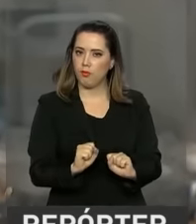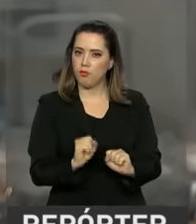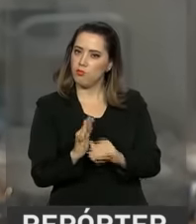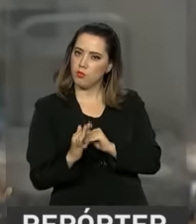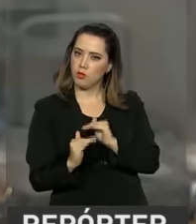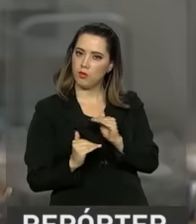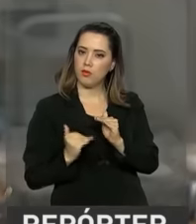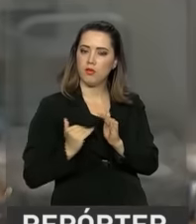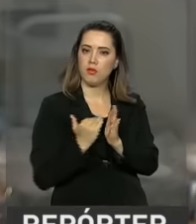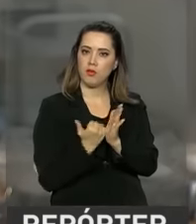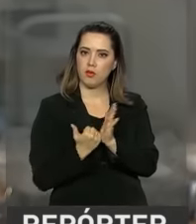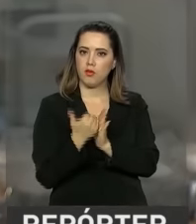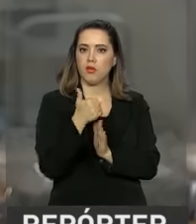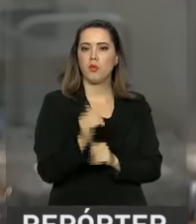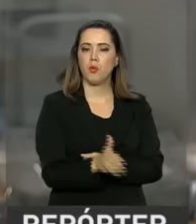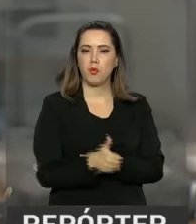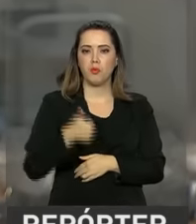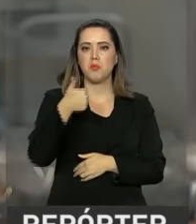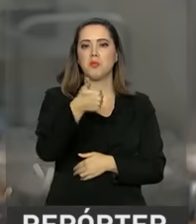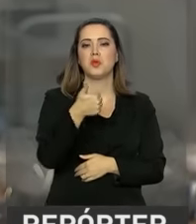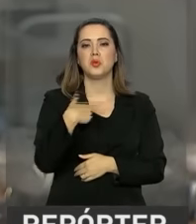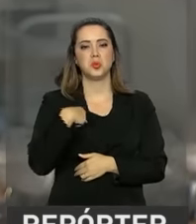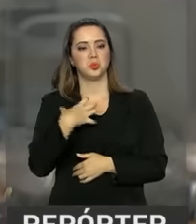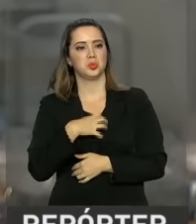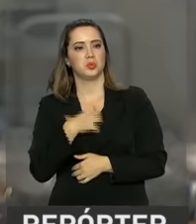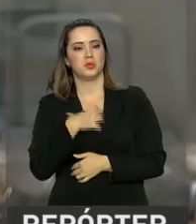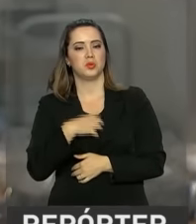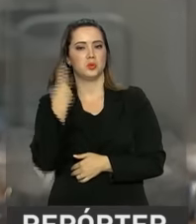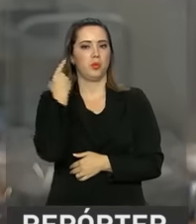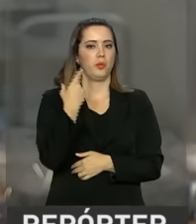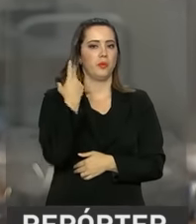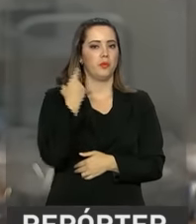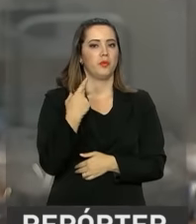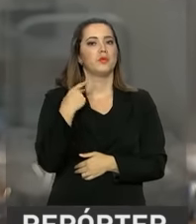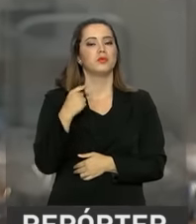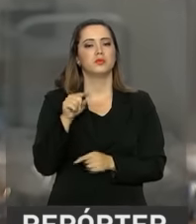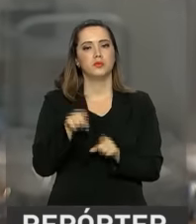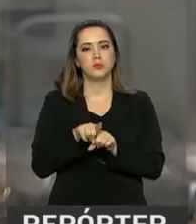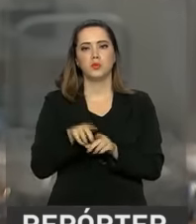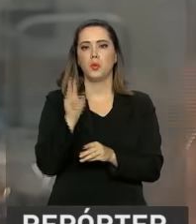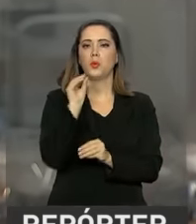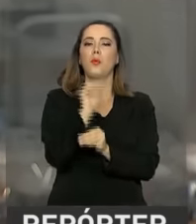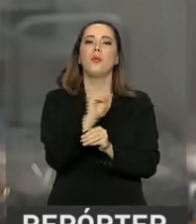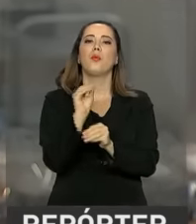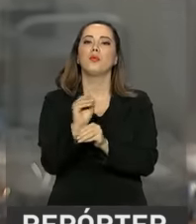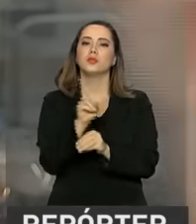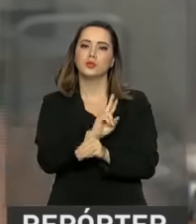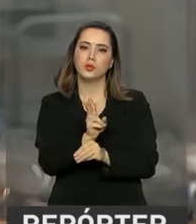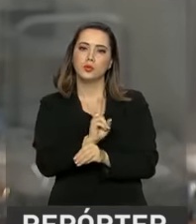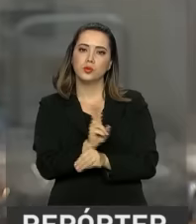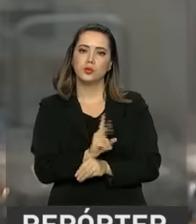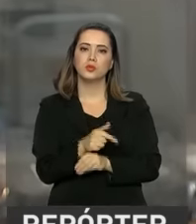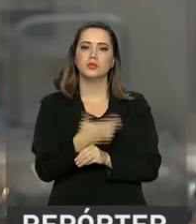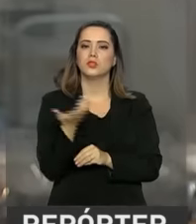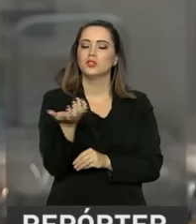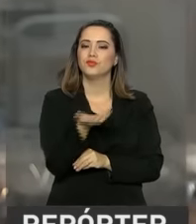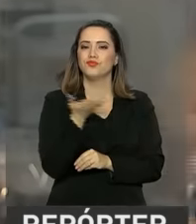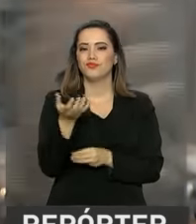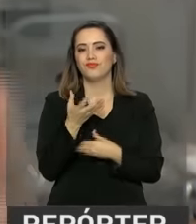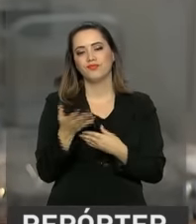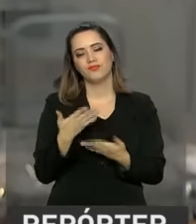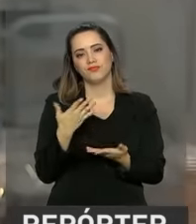várias situações. Acho que até é o nosso instinto, né? A nossa natureza, tanto de proteger, quanto de querer